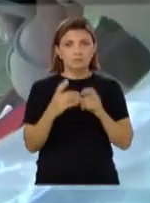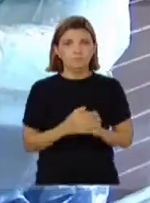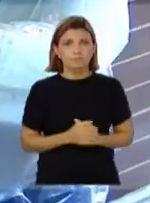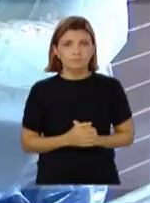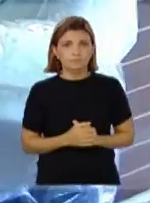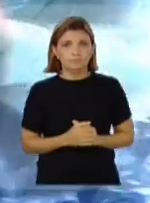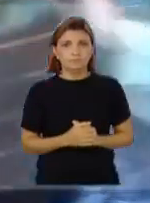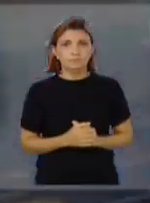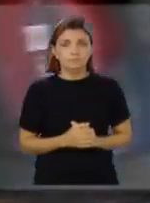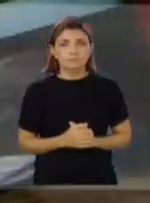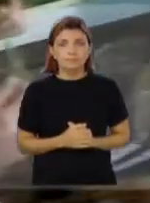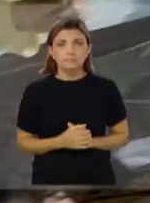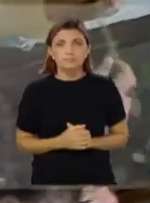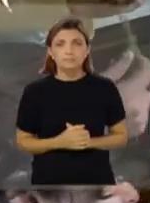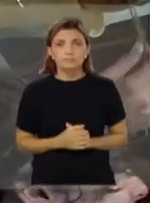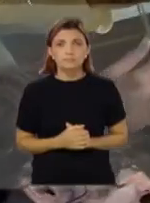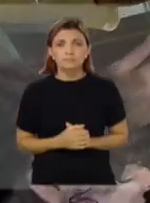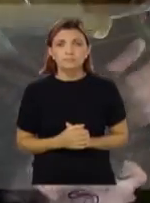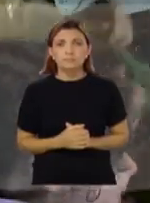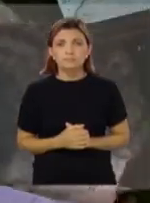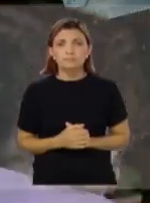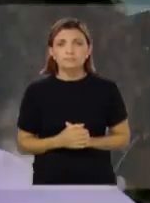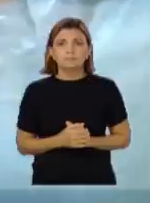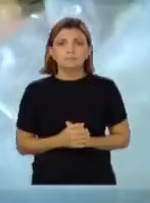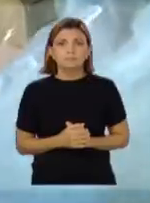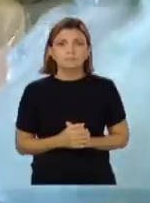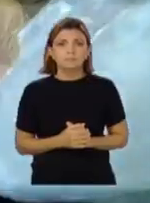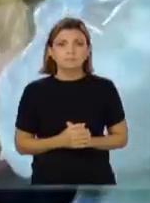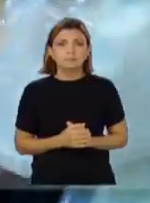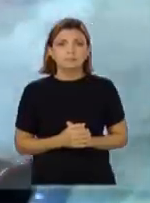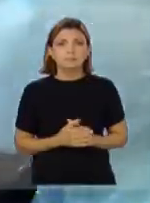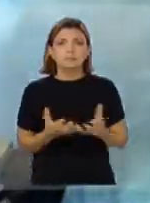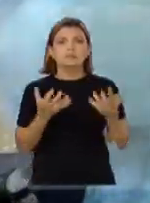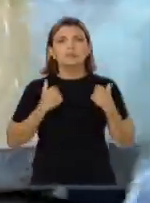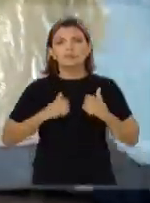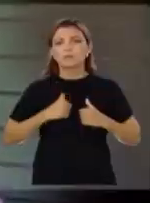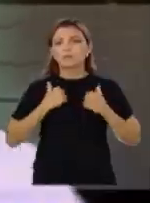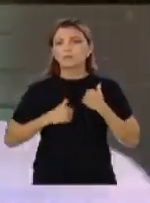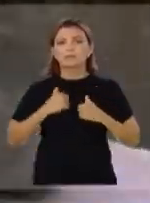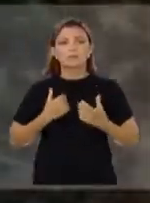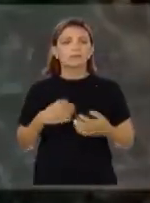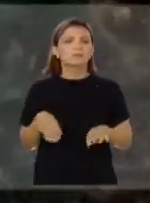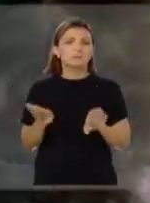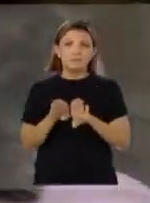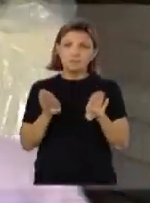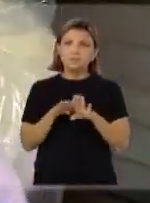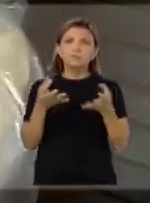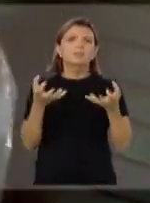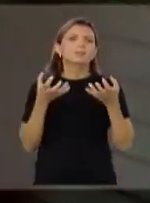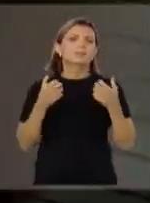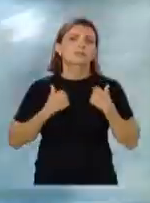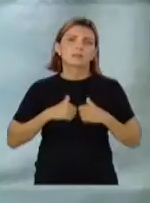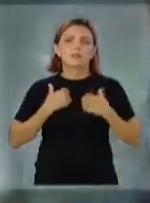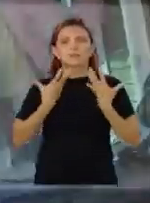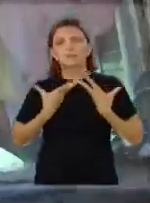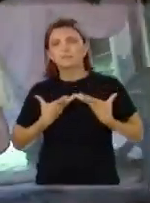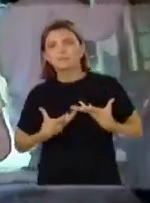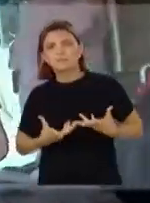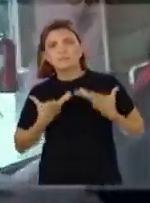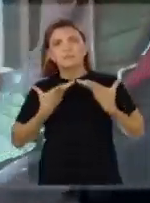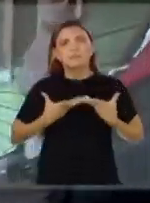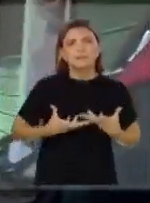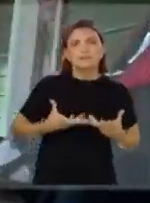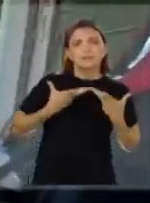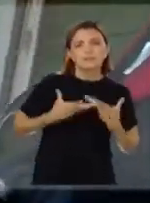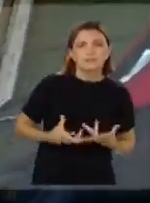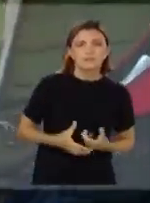e a foi Nossa agora eu quero um banho muito